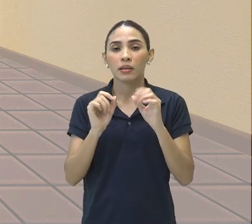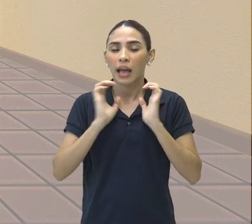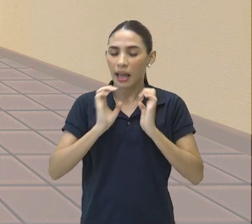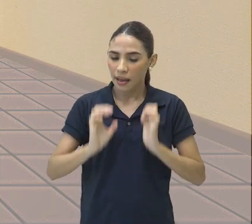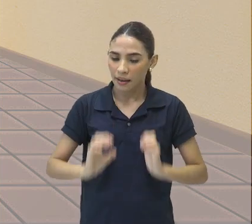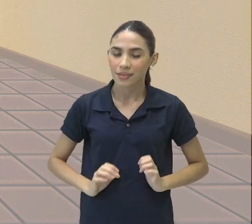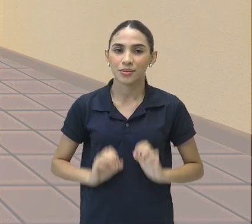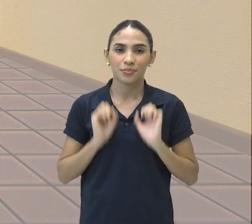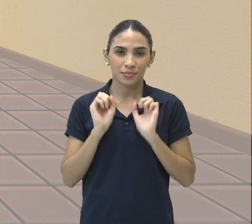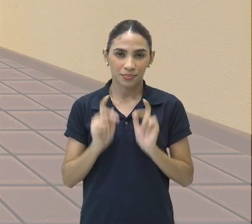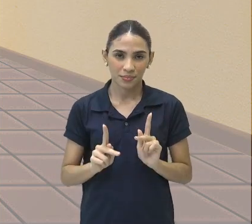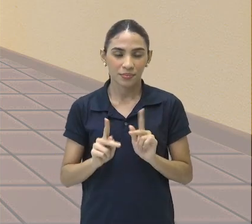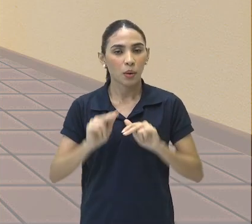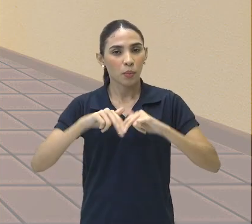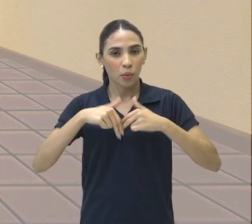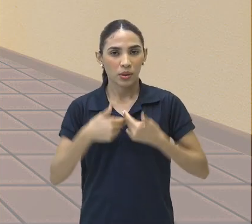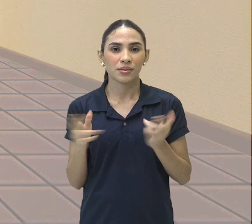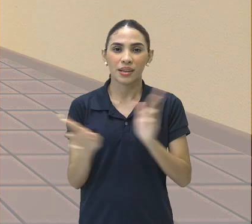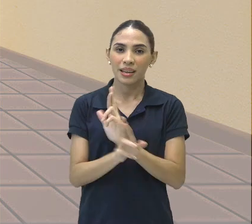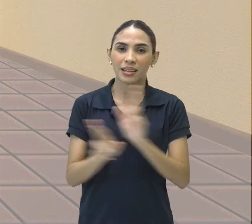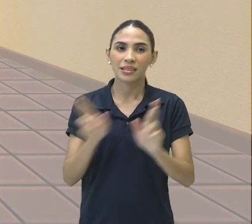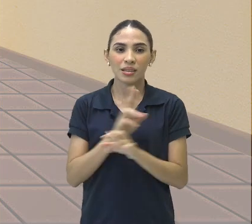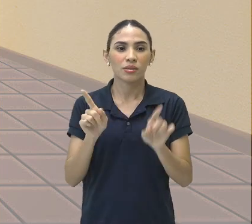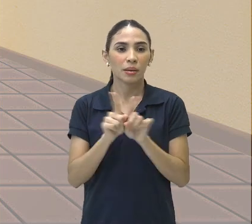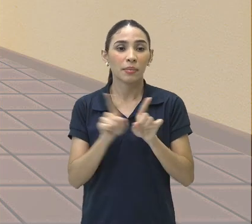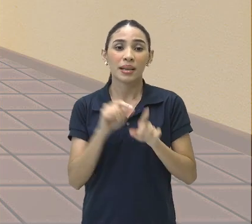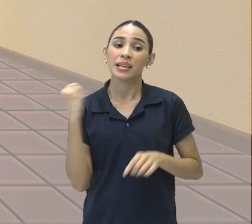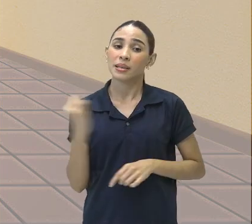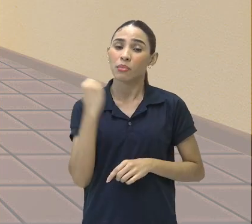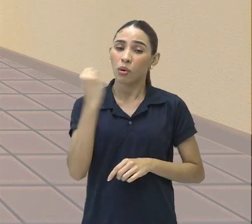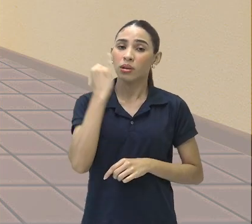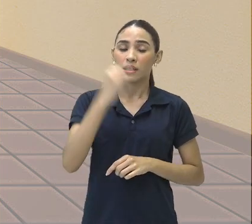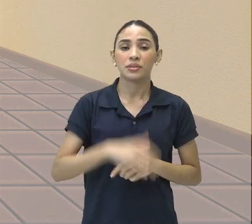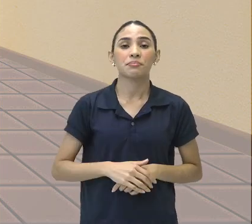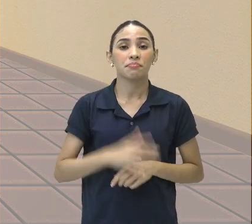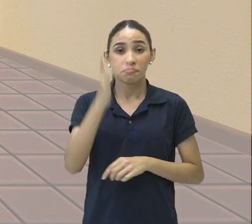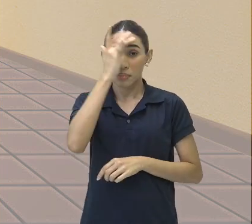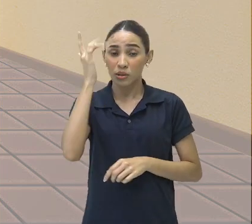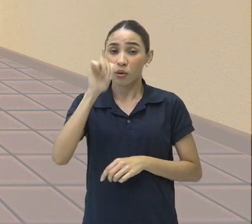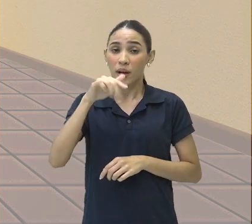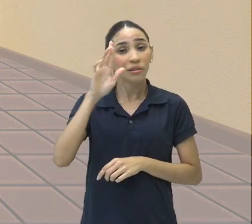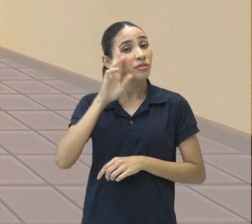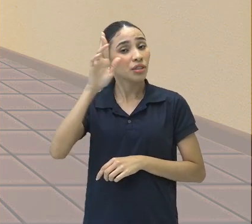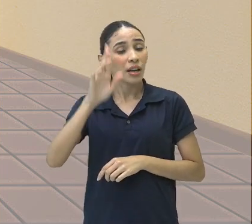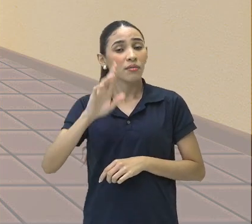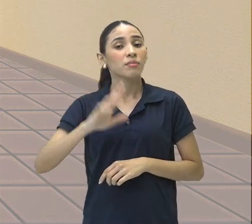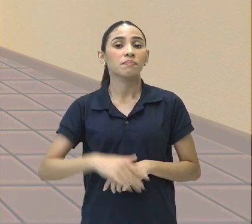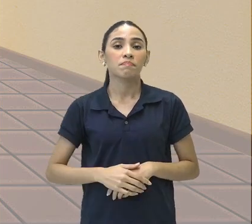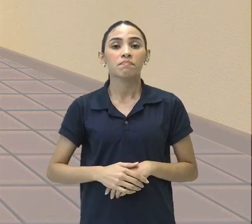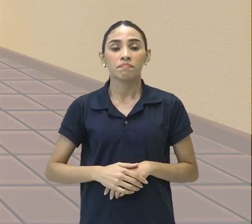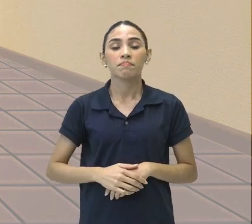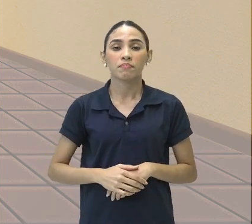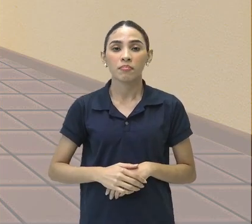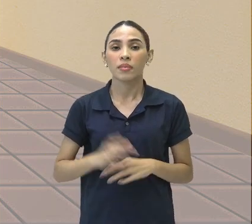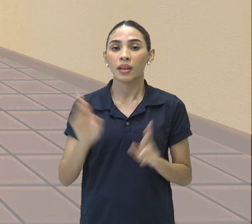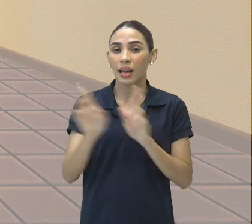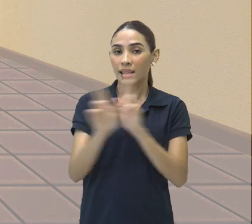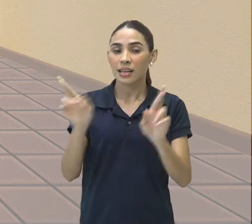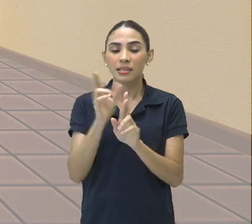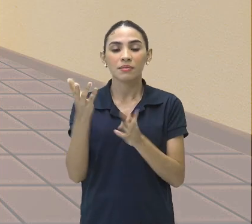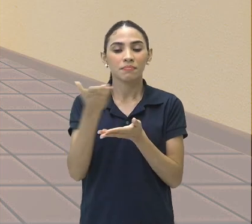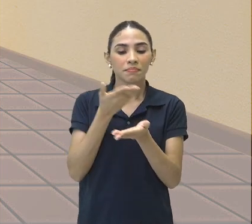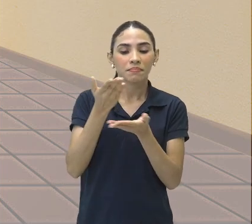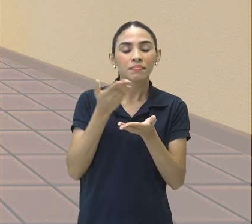nesse sentido. Por isso que essas relações também têm que ser importantes, tanto para quem é dono, quanto para quem, nessa relação do dono, com